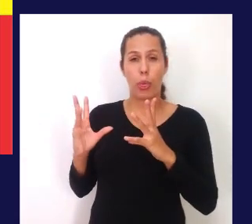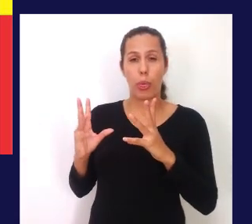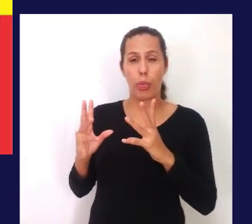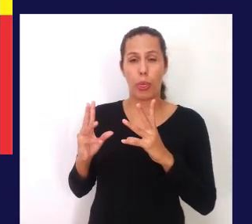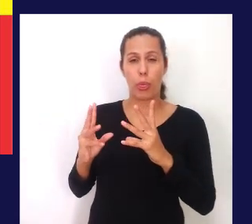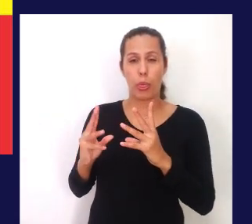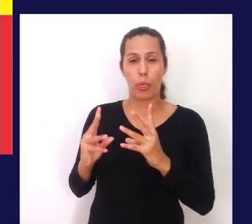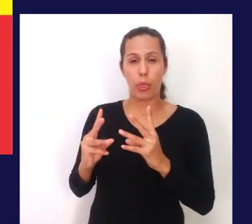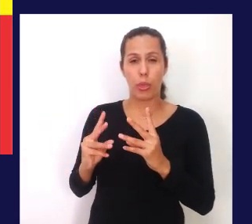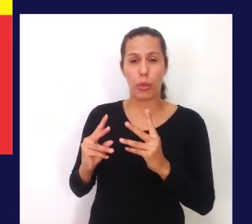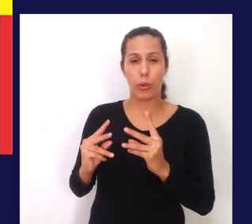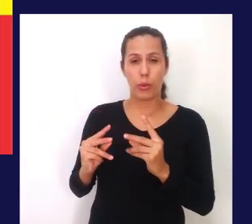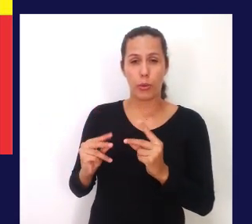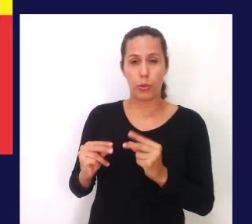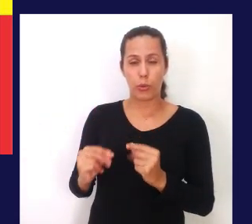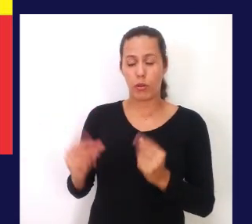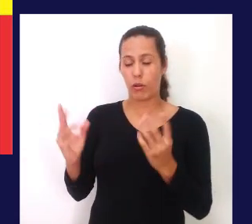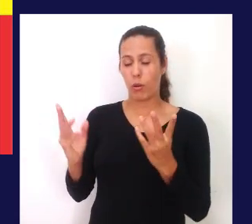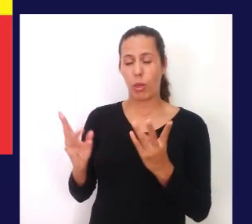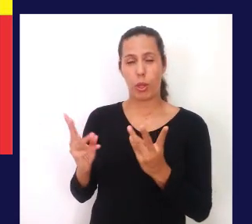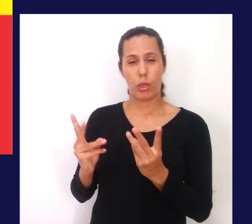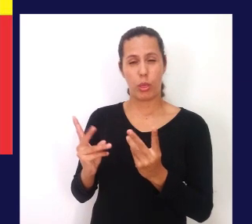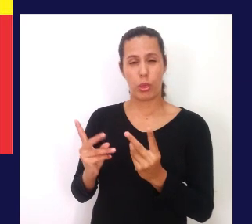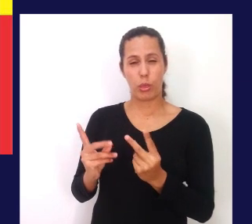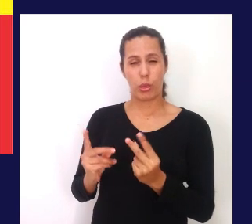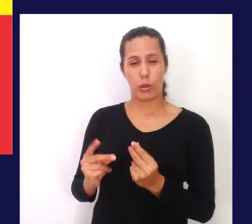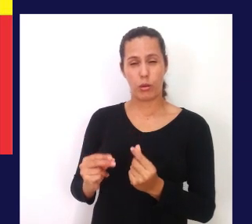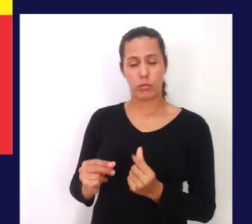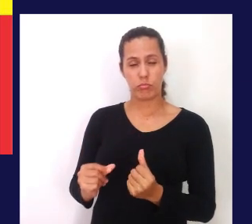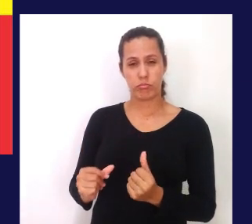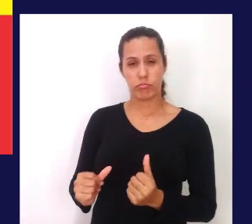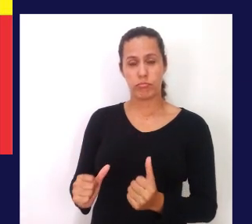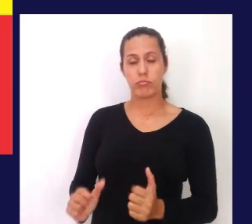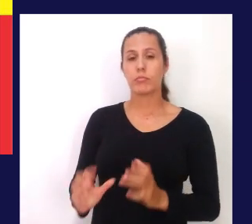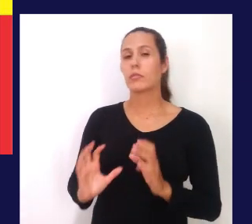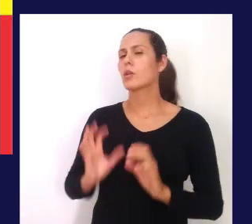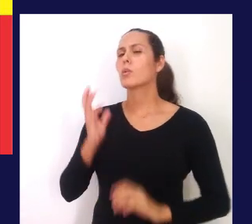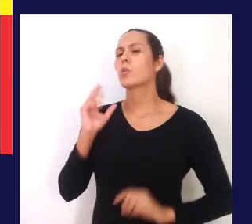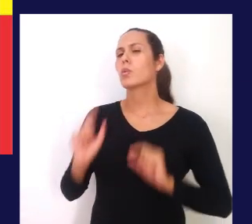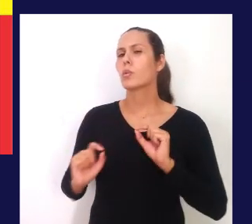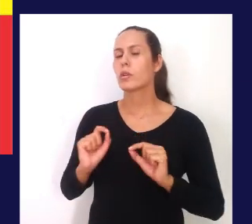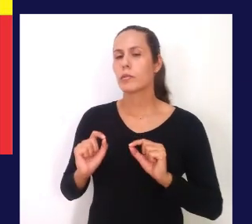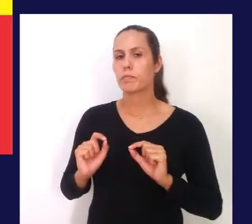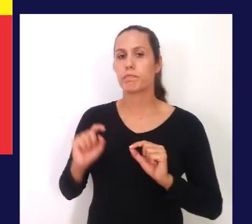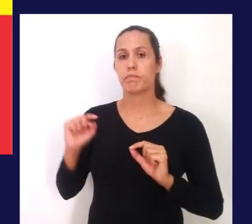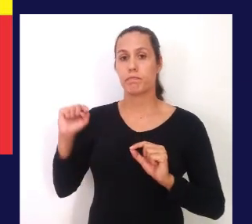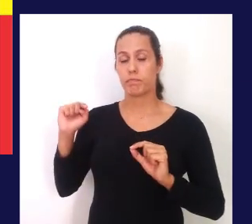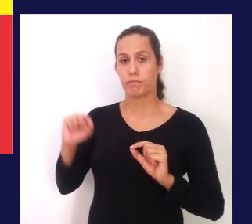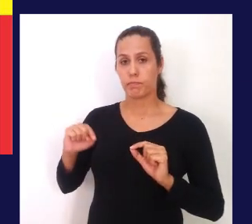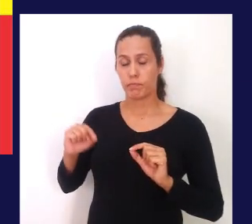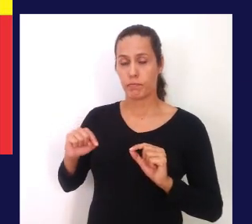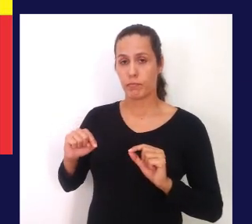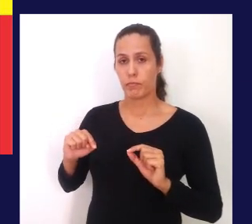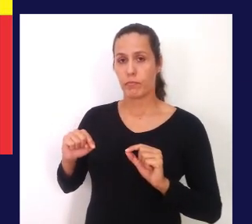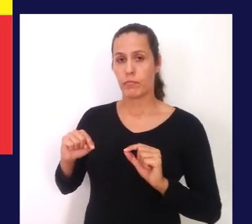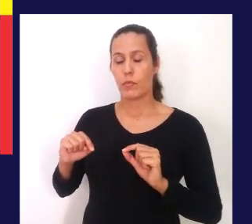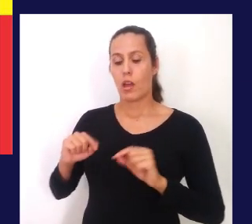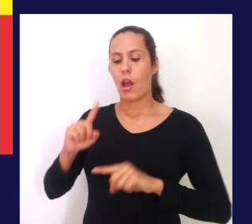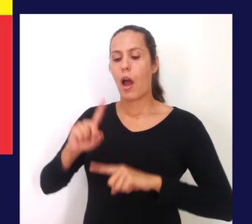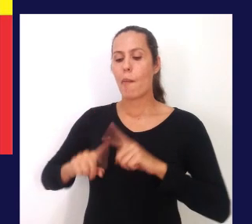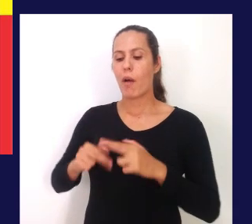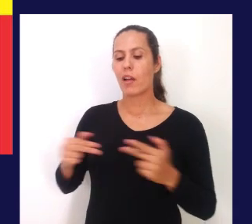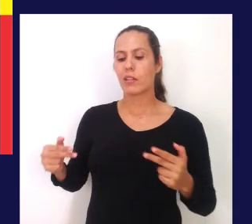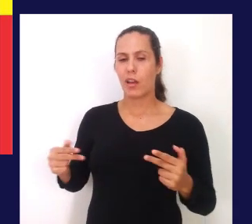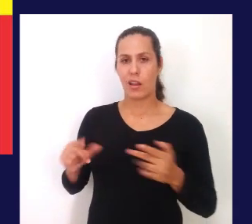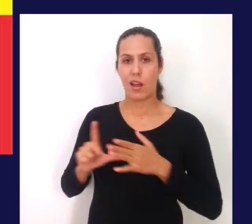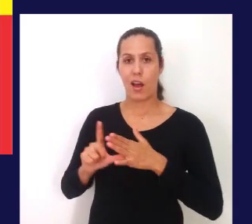a deposição de sedimentos sobre seus restos mortais. Com a deposição desses